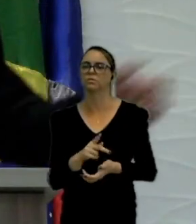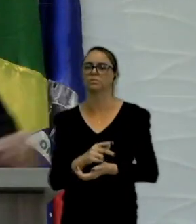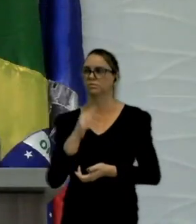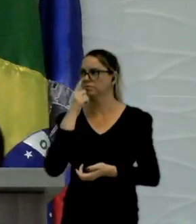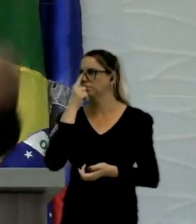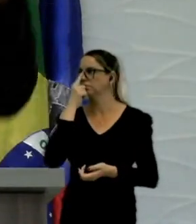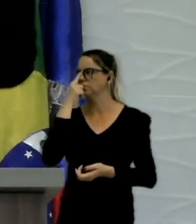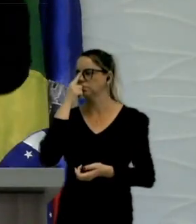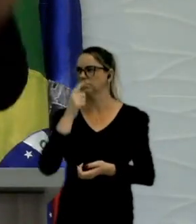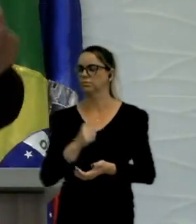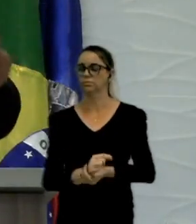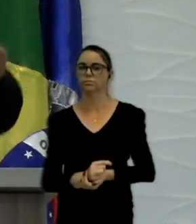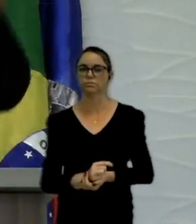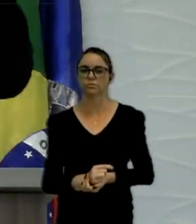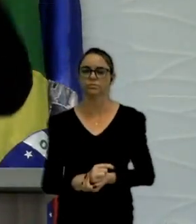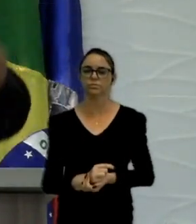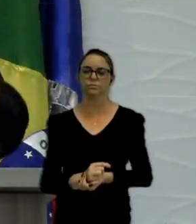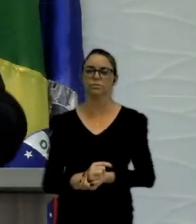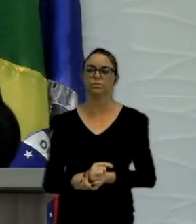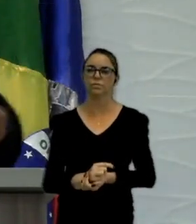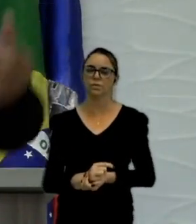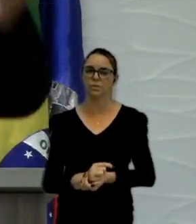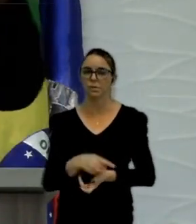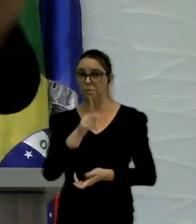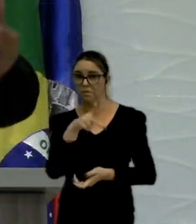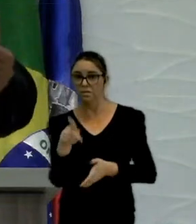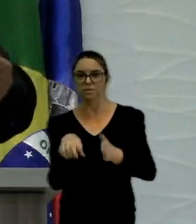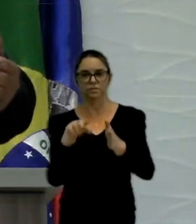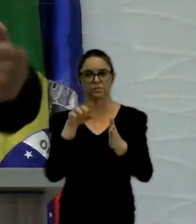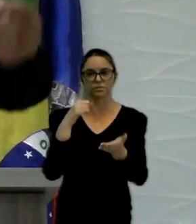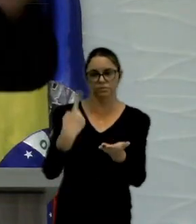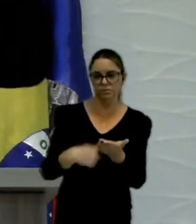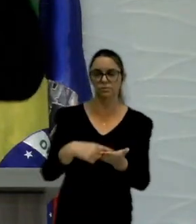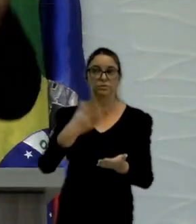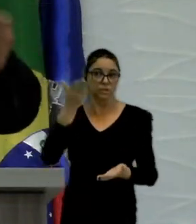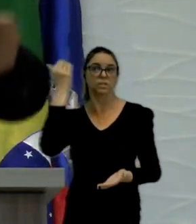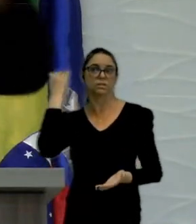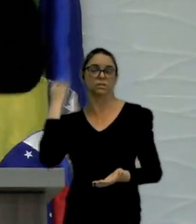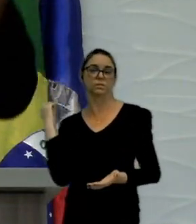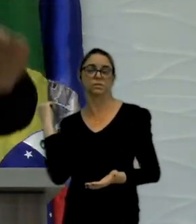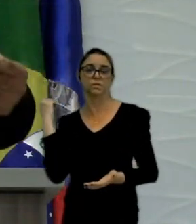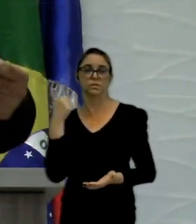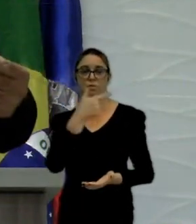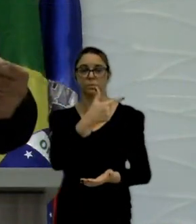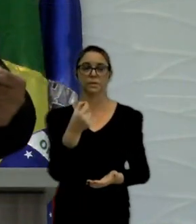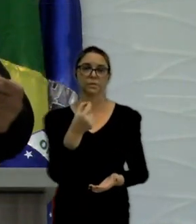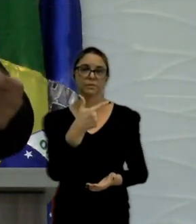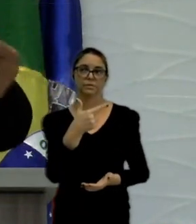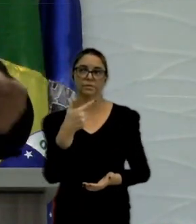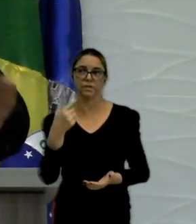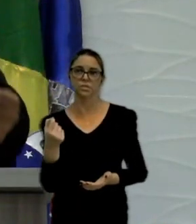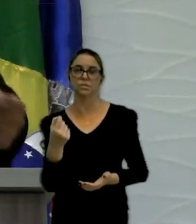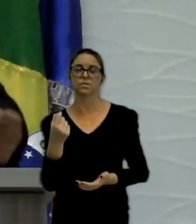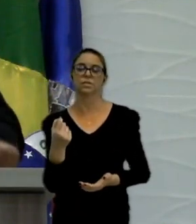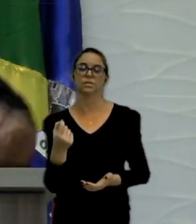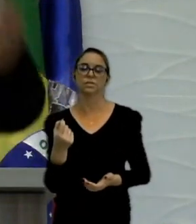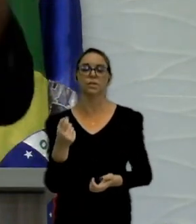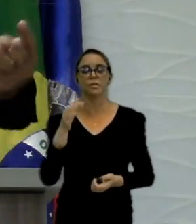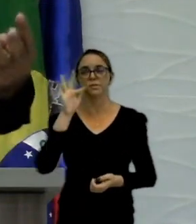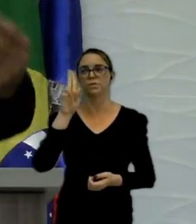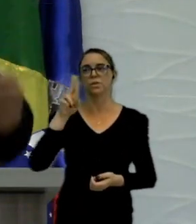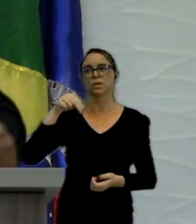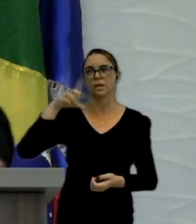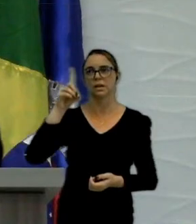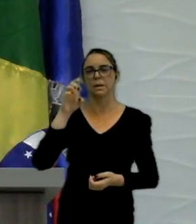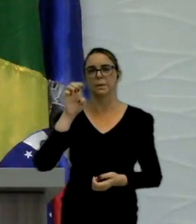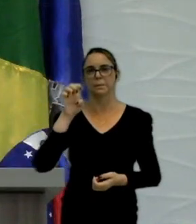professor... Foi só contratado naquela época, em 2020. Deixou de receber porque faltou. Diminuiu no Fundeb. Mais de